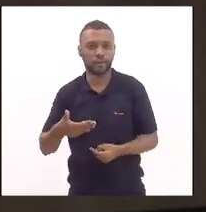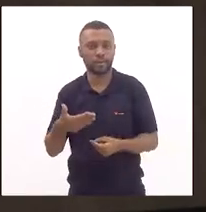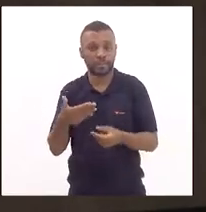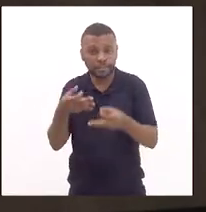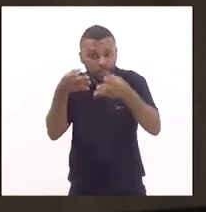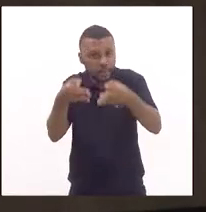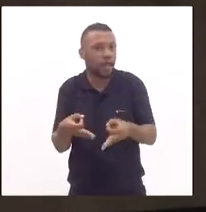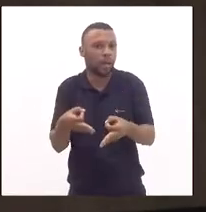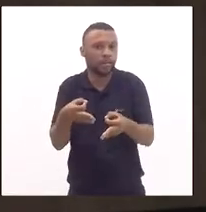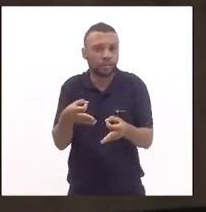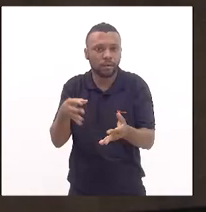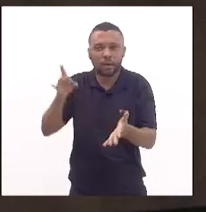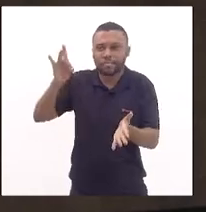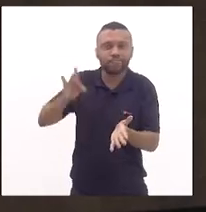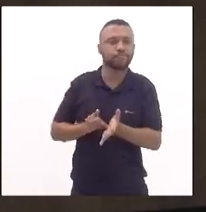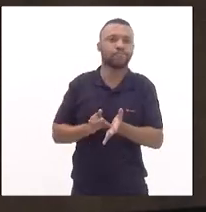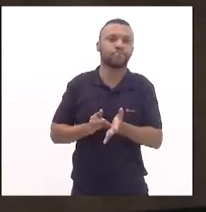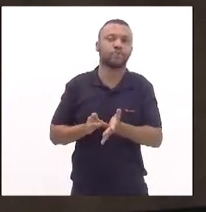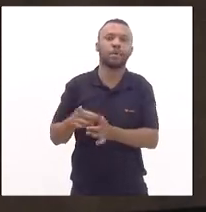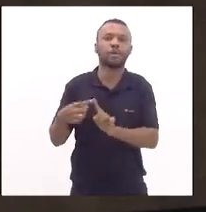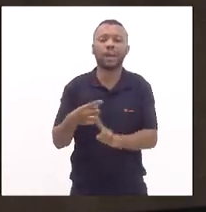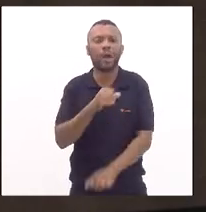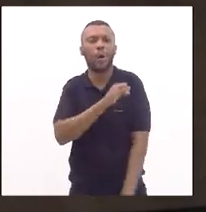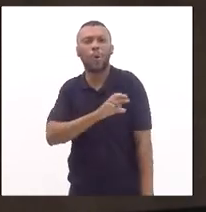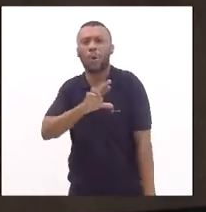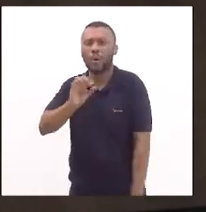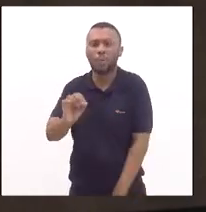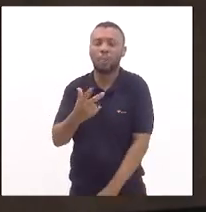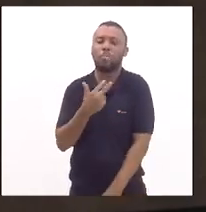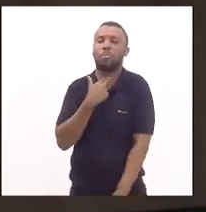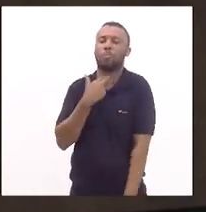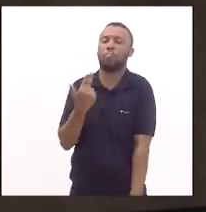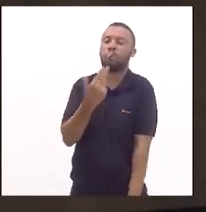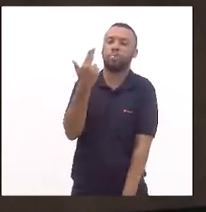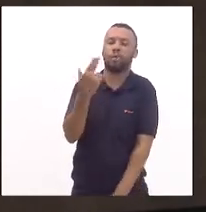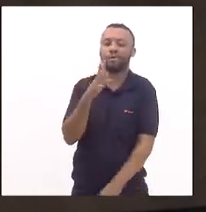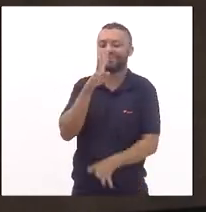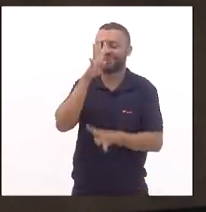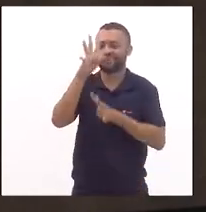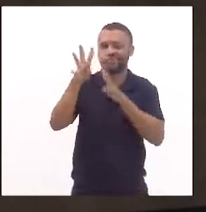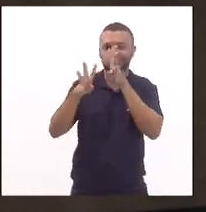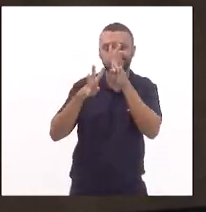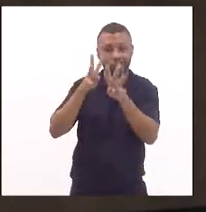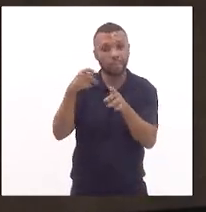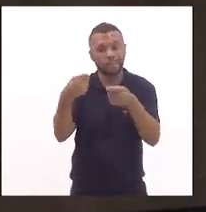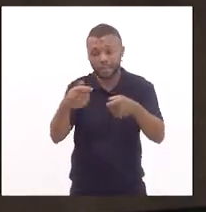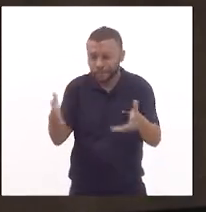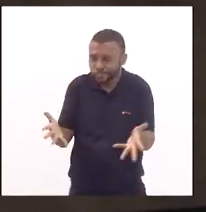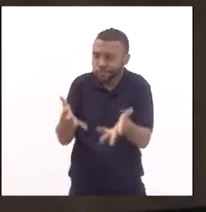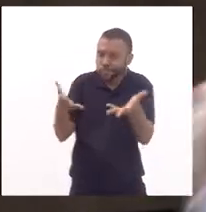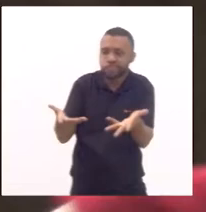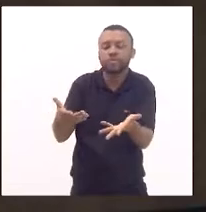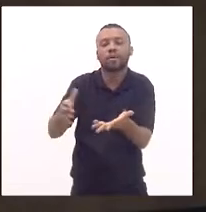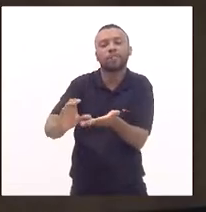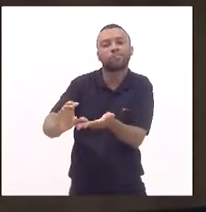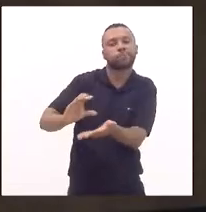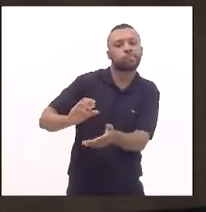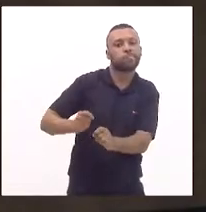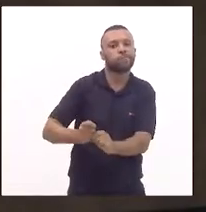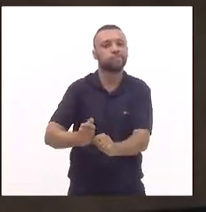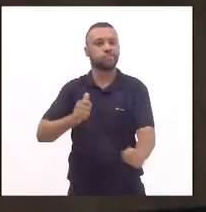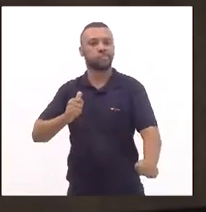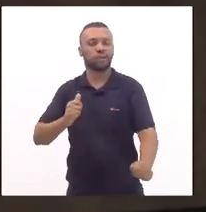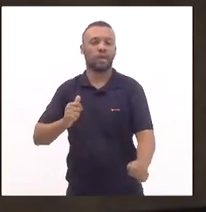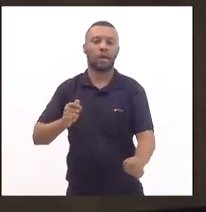porque o Rio de Janeiro ele não pode continuar aterrando, ele precisa garantir riqueza e garantir, sobretudo, uma economia